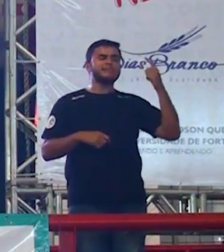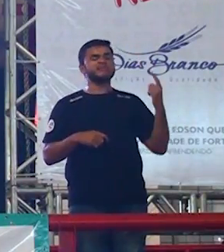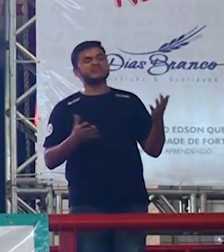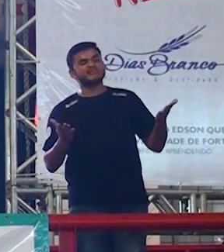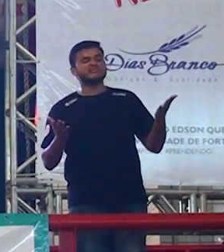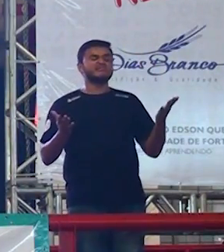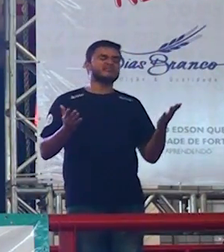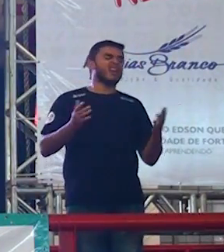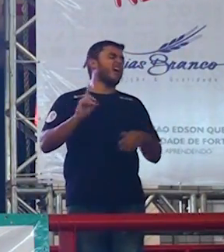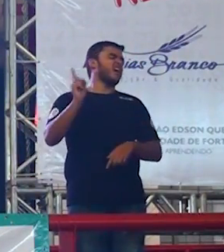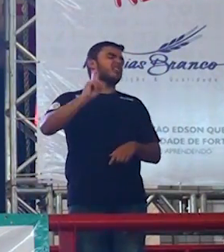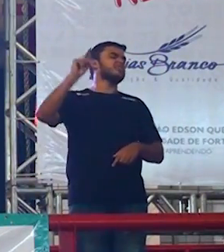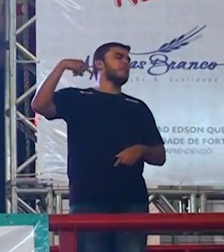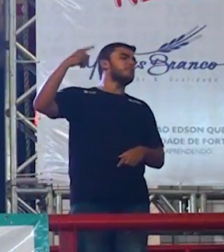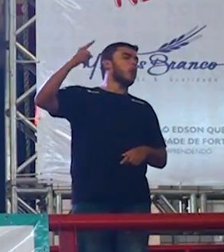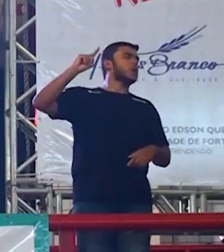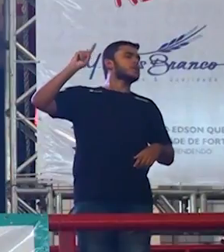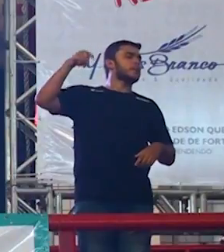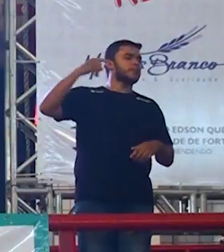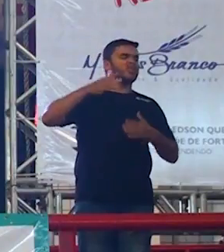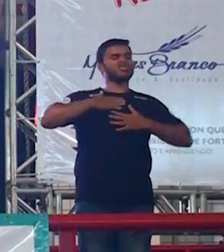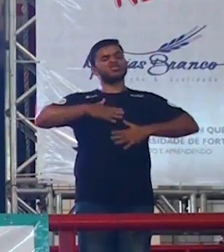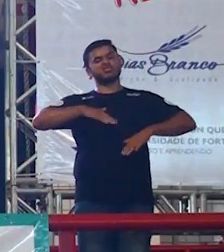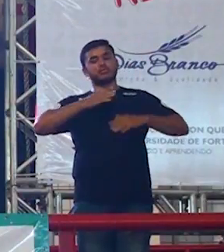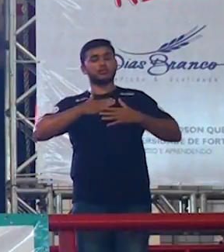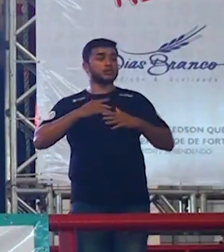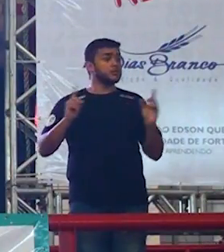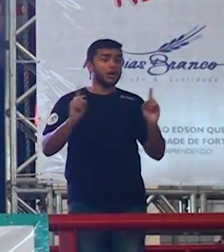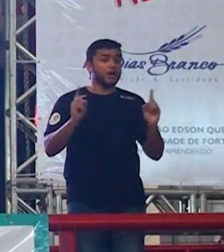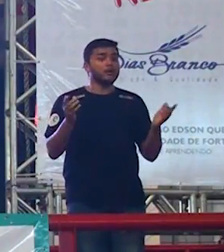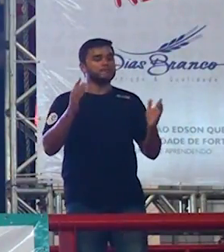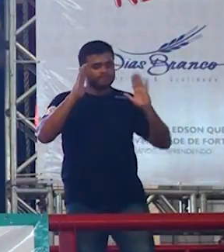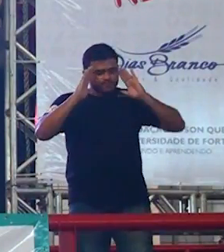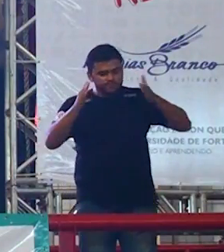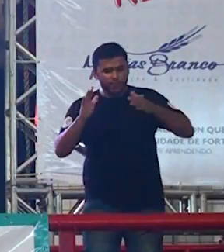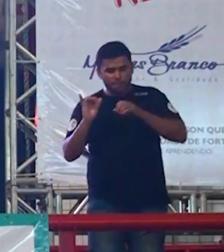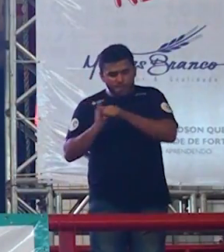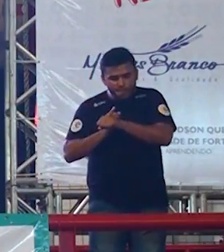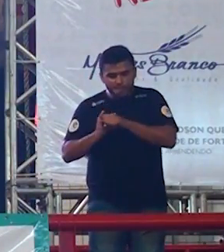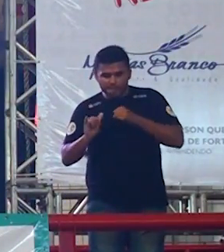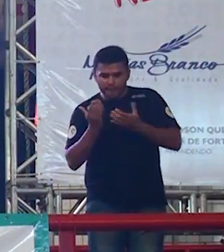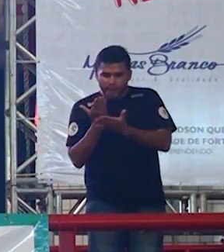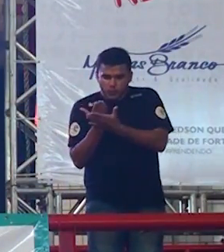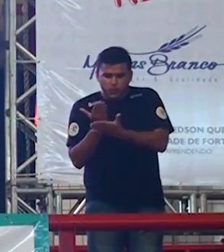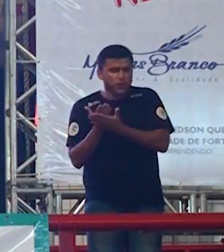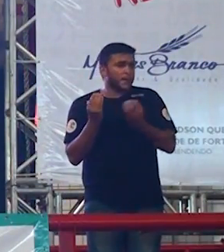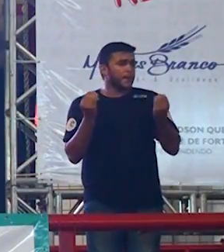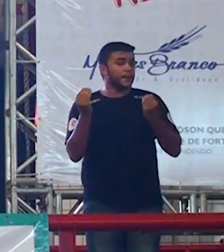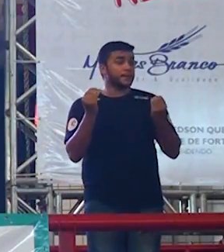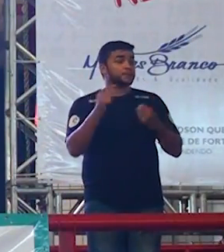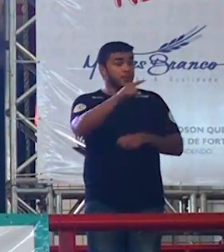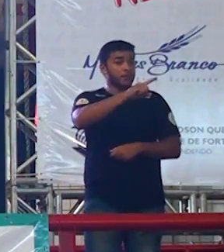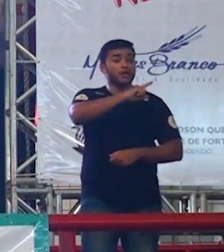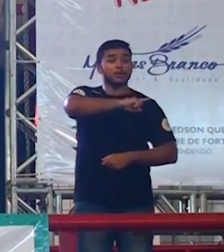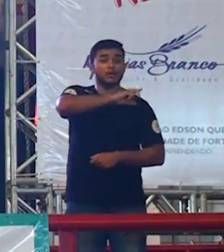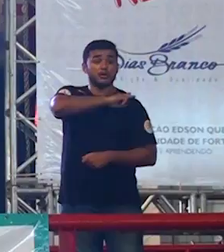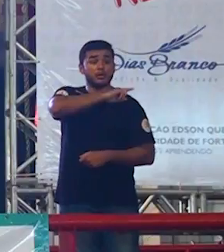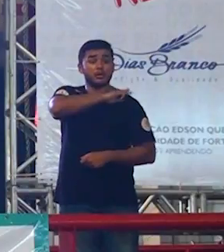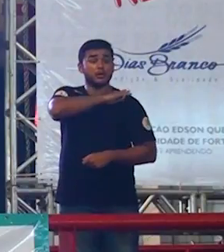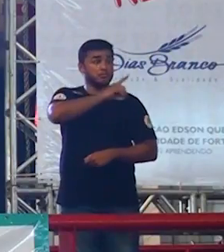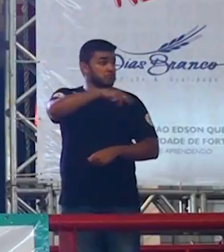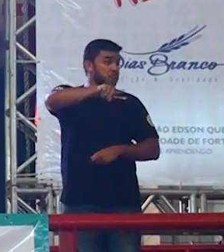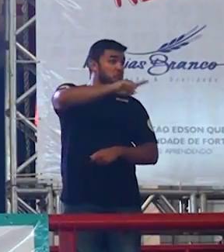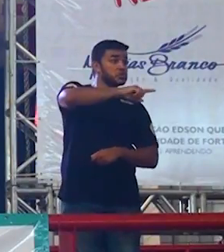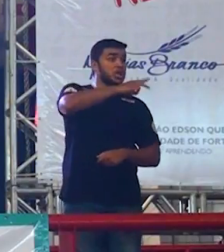essas técnicas em prática que possuem aplicação imediata. E onde você pode colocá-las em prática? No seu ensino médio, você que ainda está